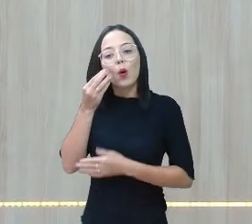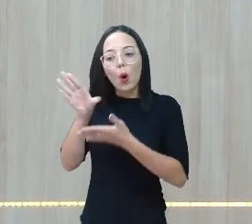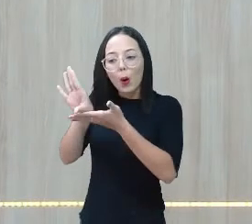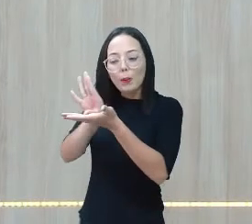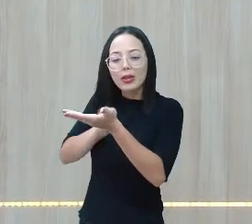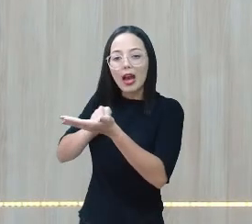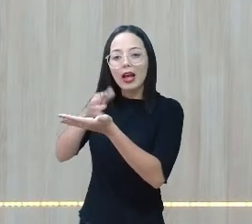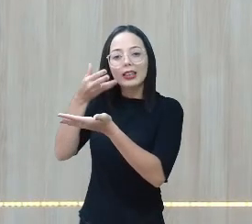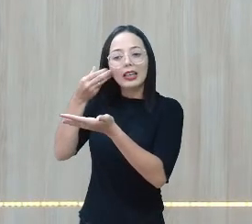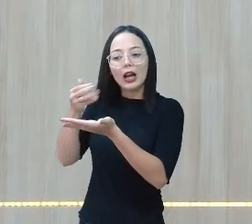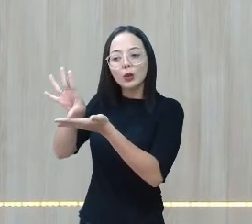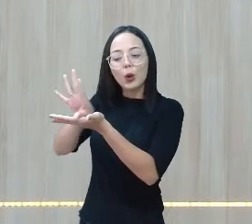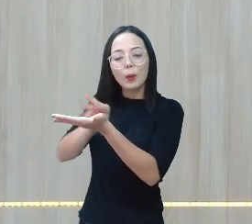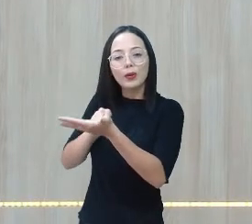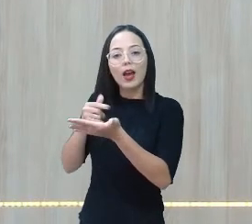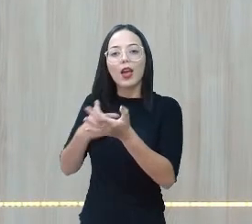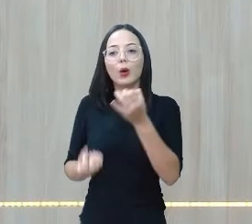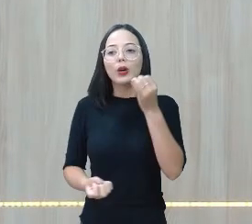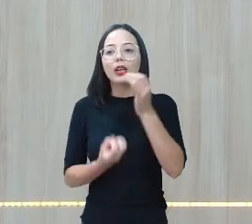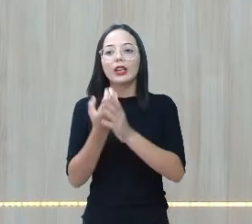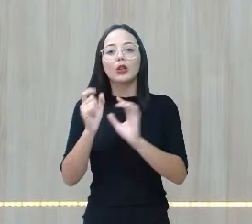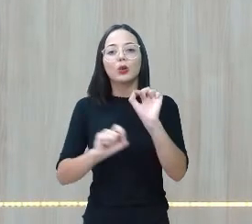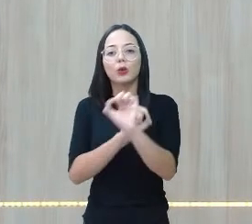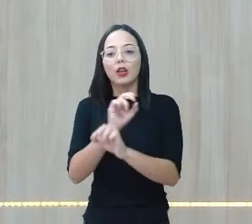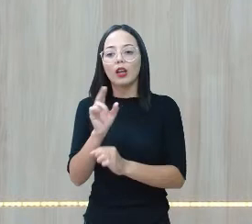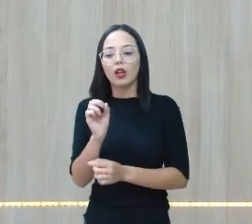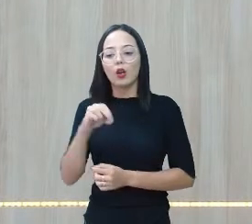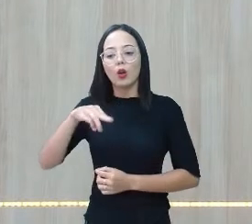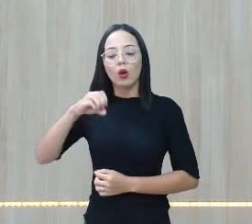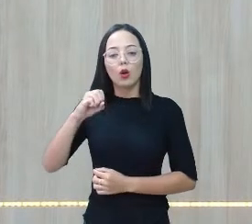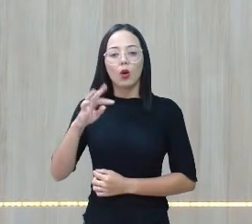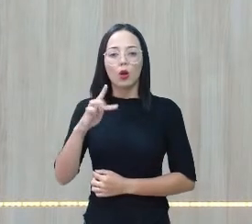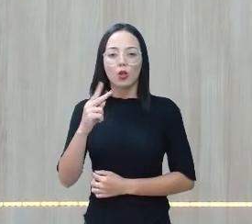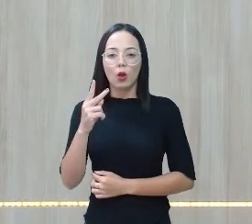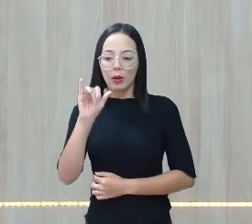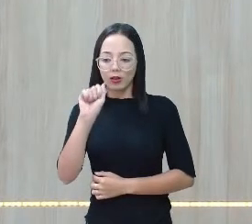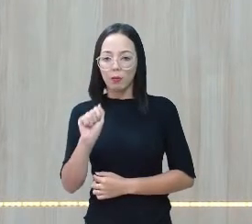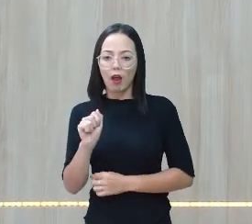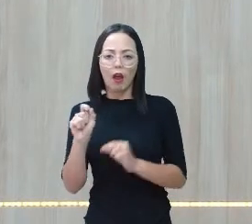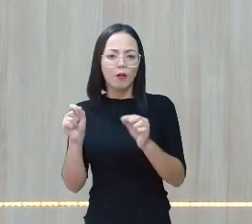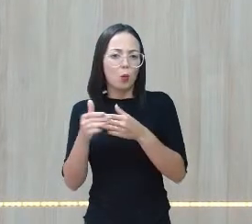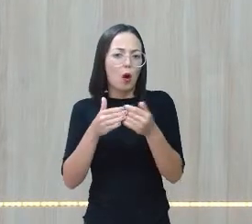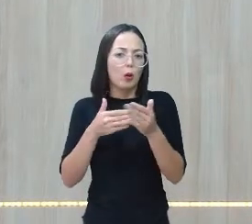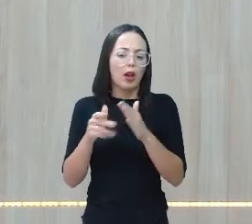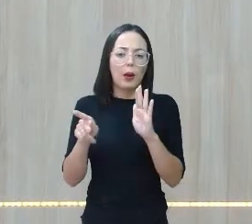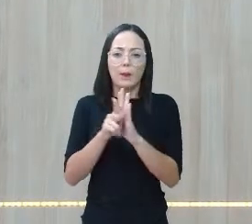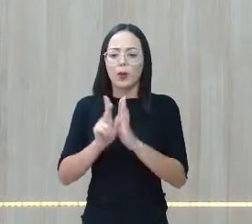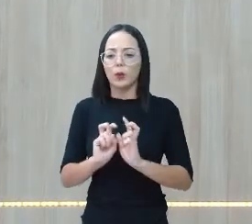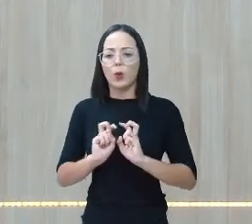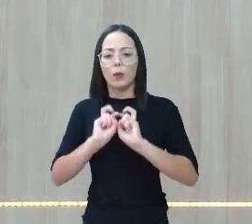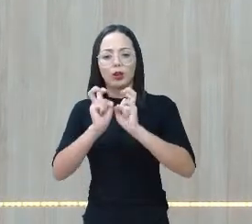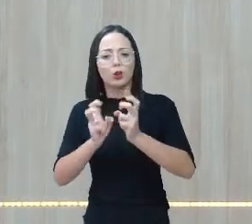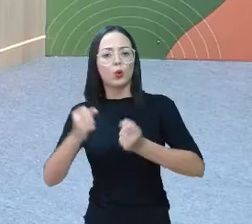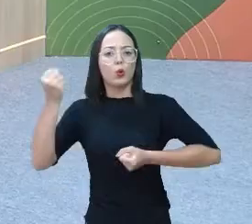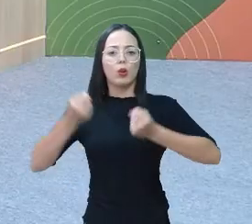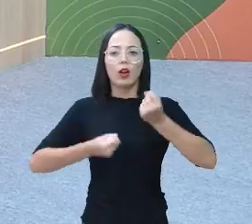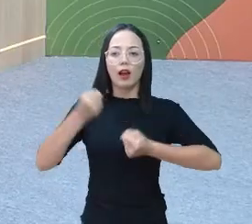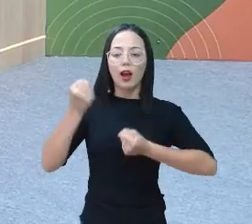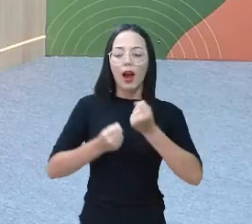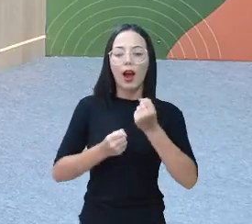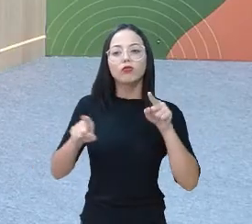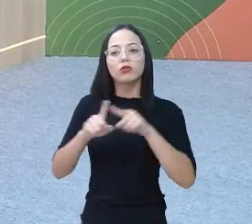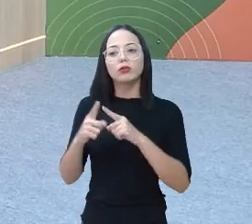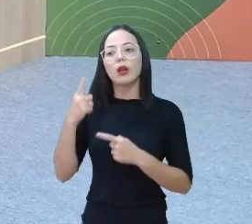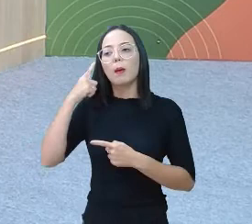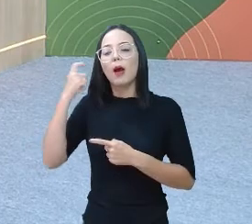de gato, eu estou criando aí uma onomatopeia. Isso vale para qualquer outra coisa, para um trem, para um carro. Um barulho